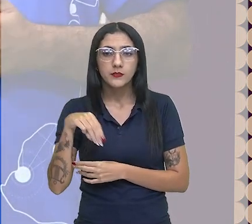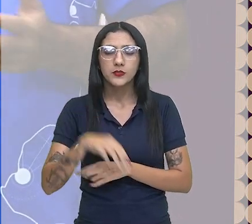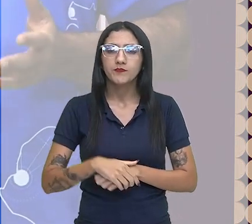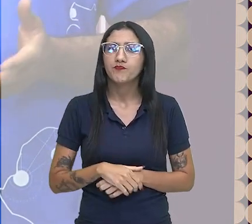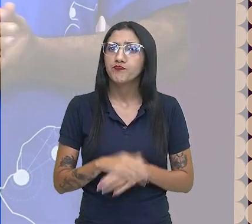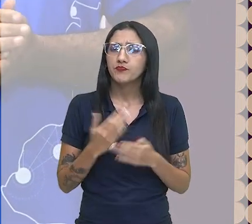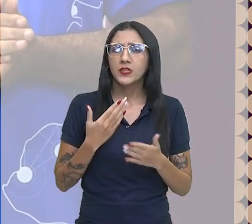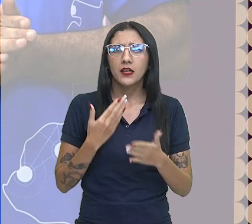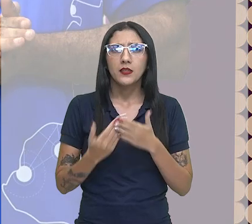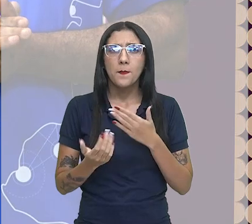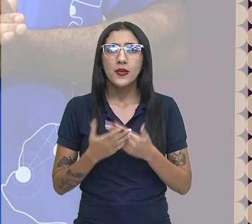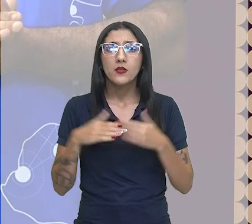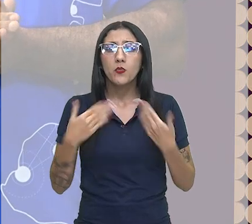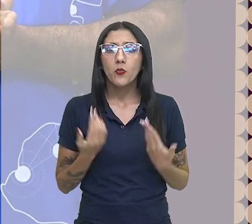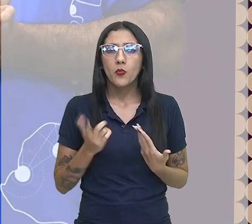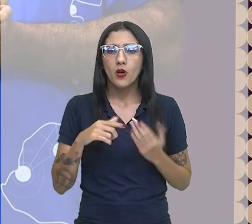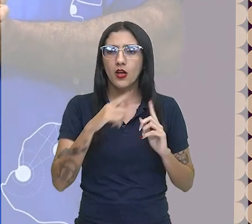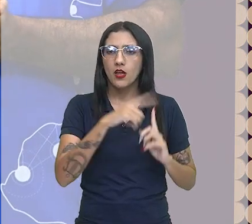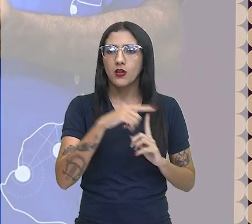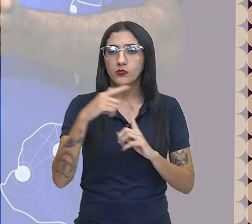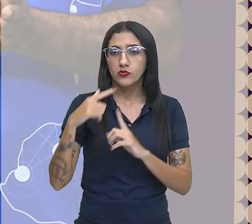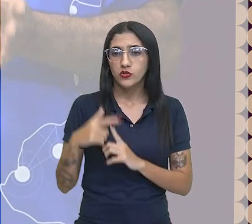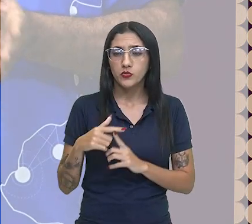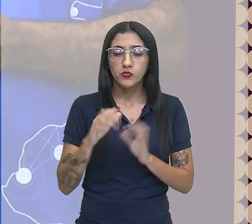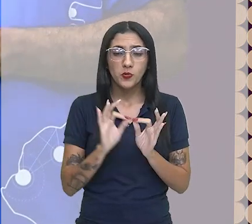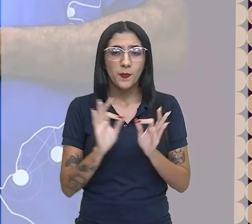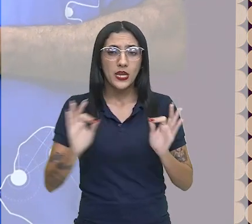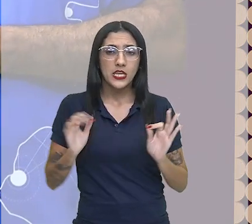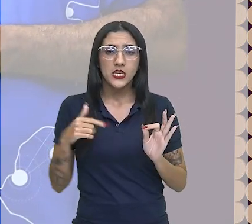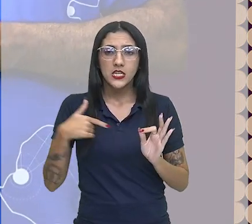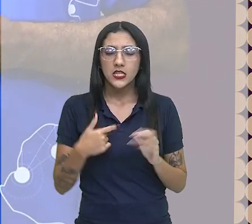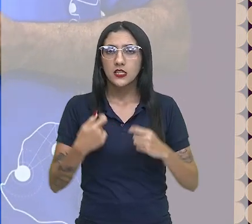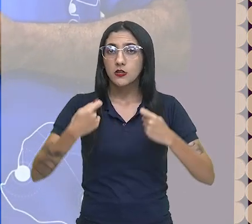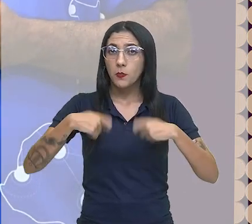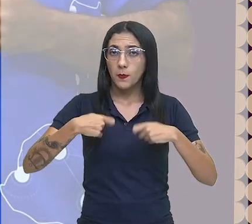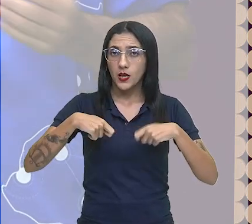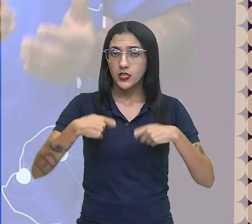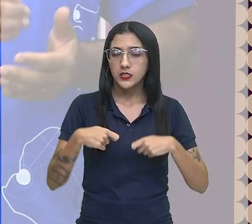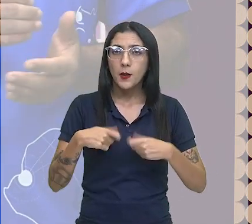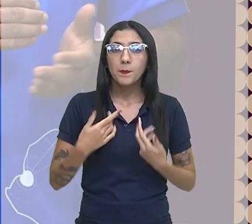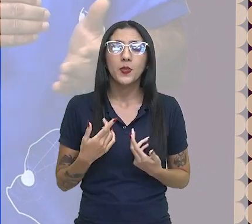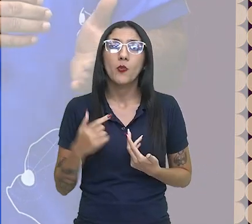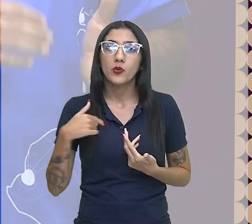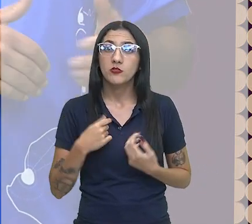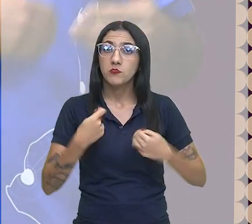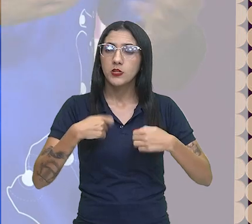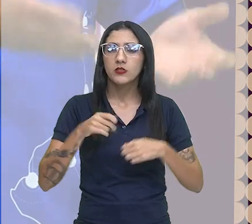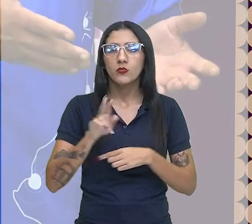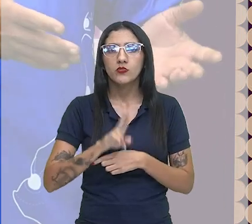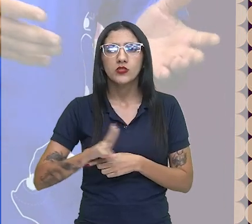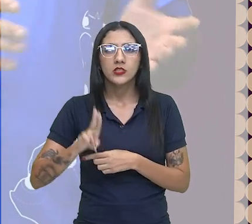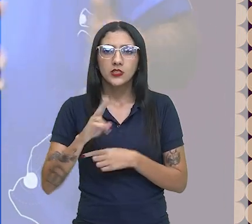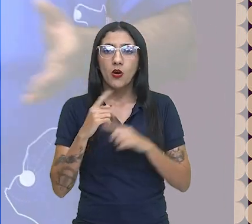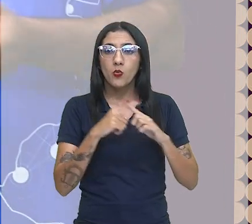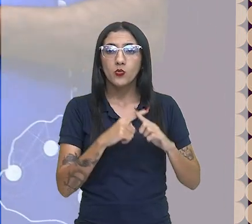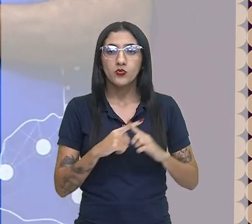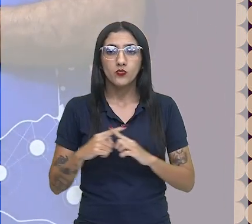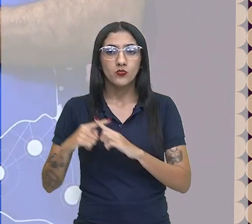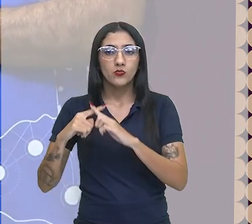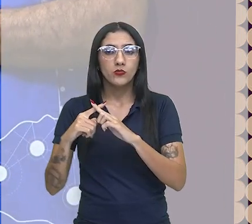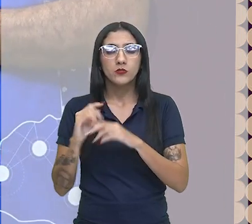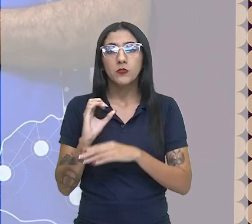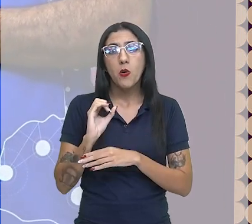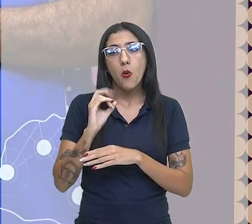Então, dependendo do tipo de medida que a gente vai precisar fazer, nós iremos utilizar os múltiplos ou